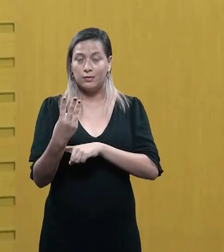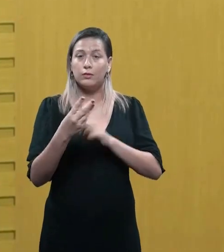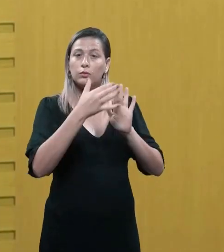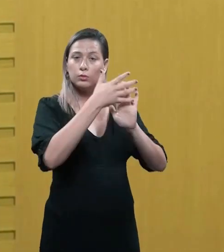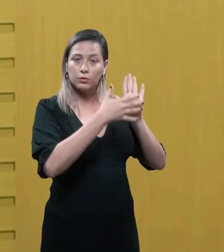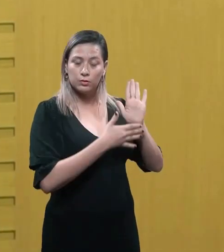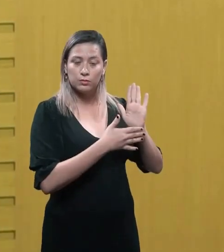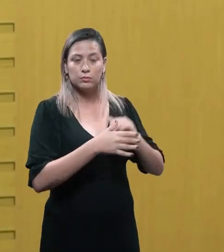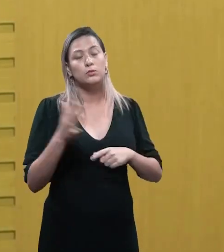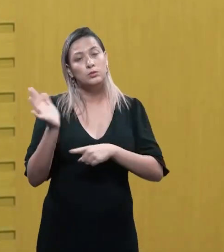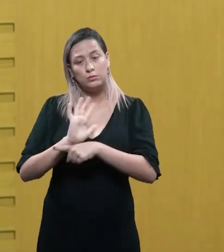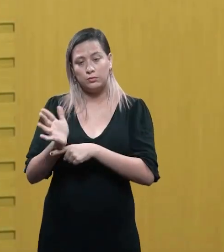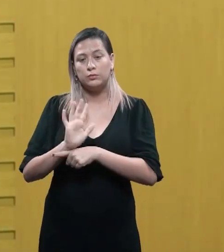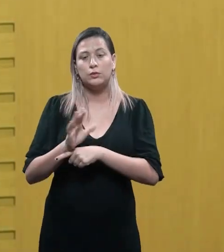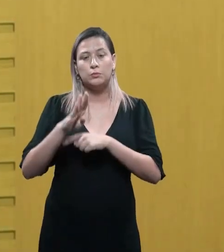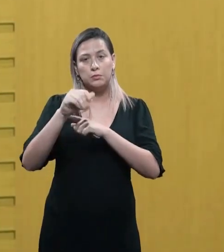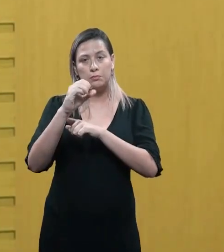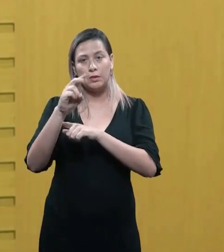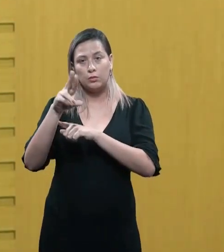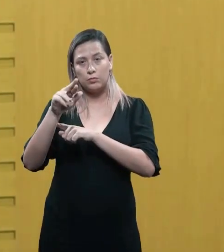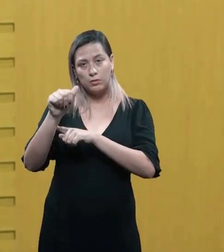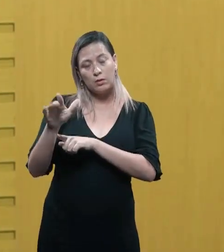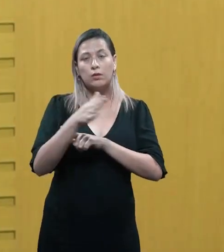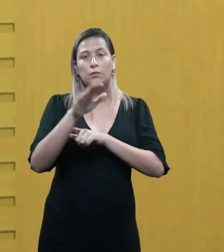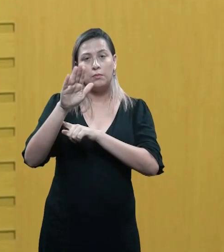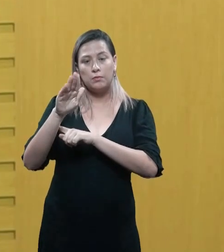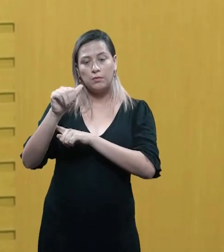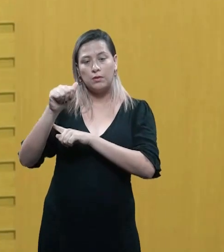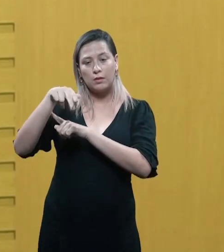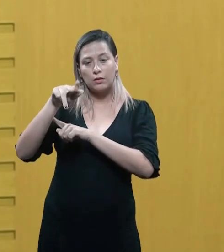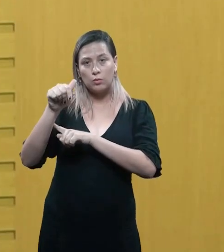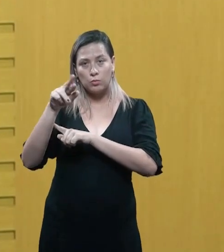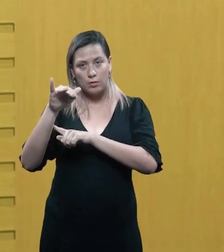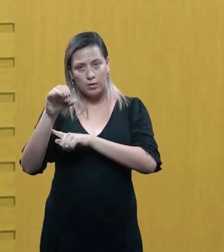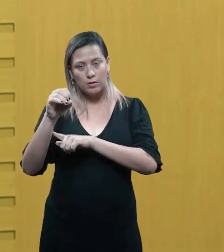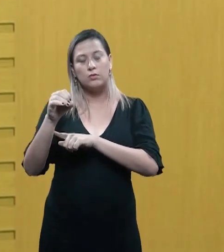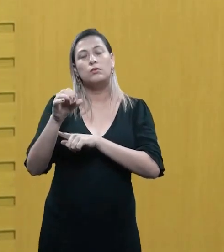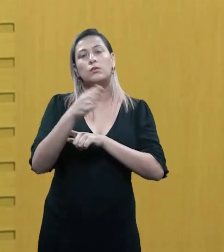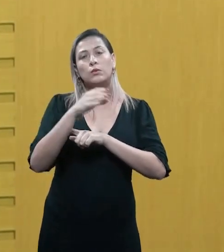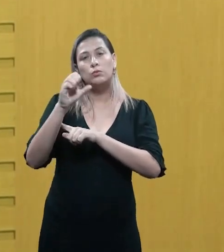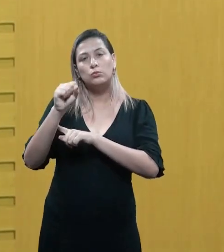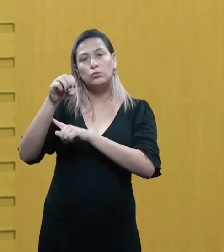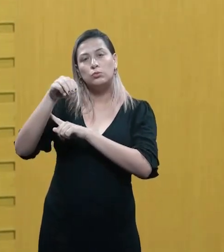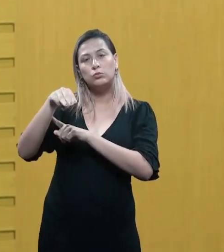3 roteiros, né, dos seus filmes Bacurau, Aquário e o som ao